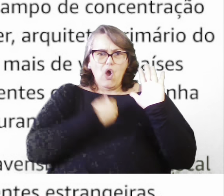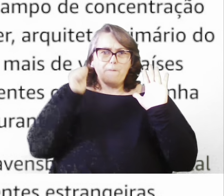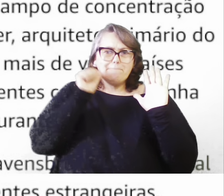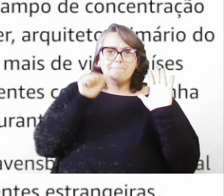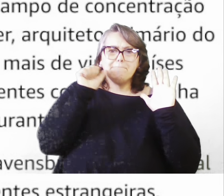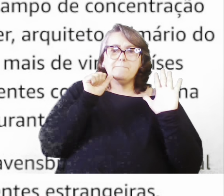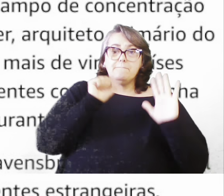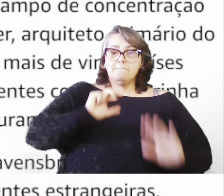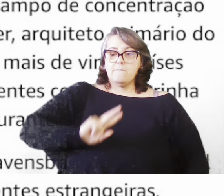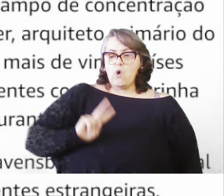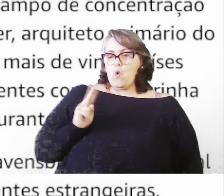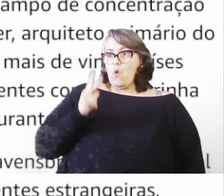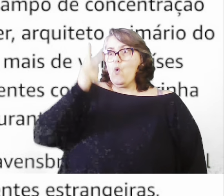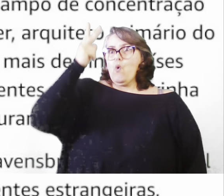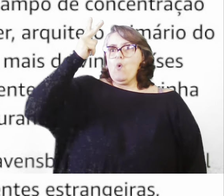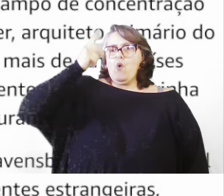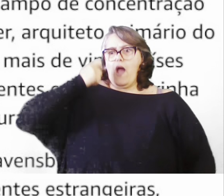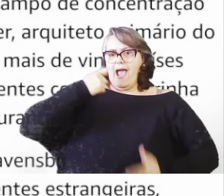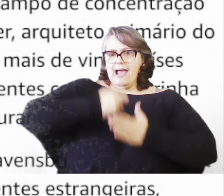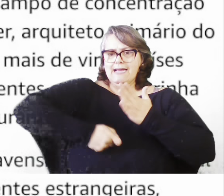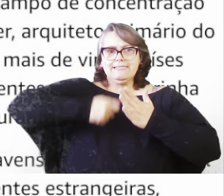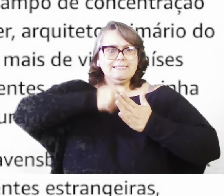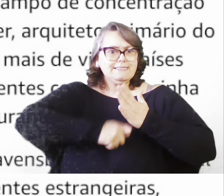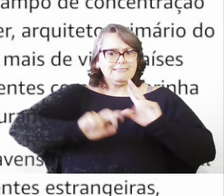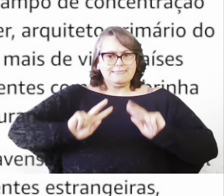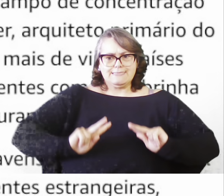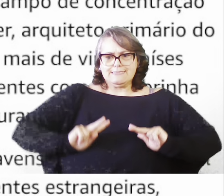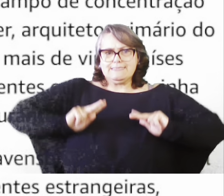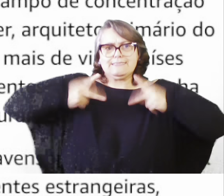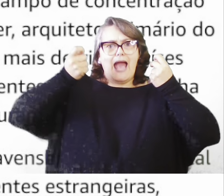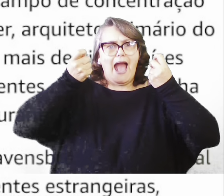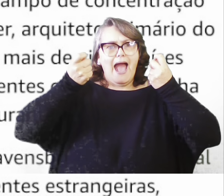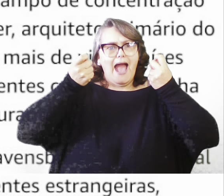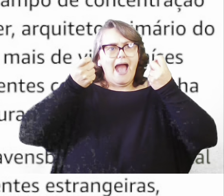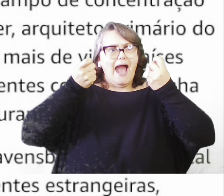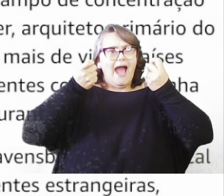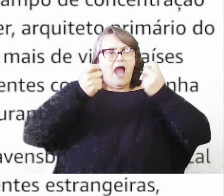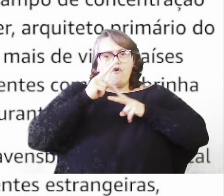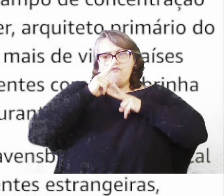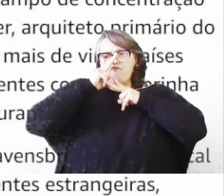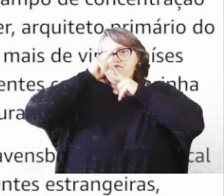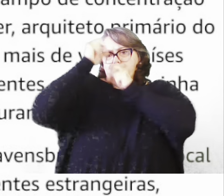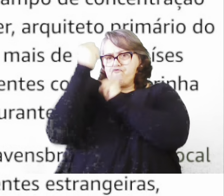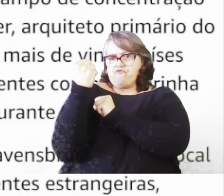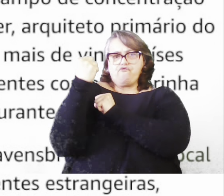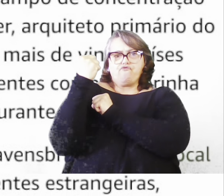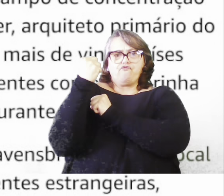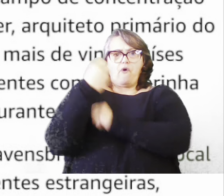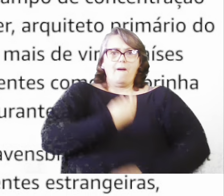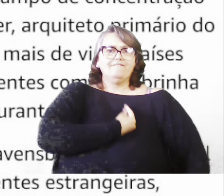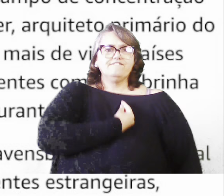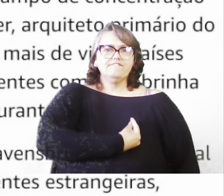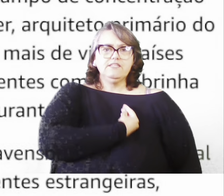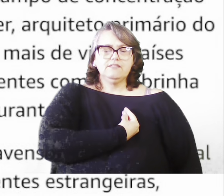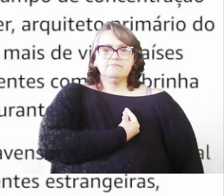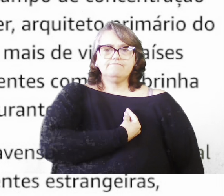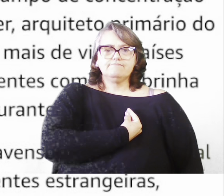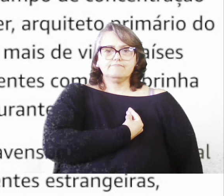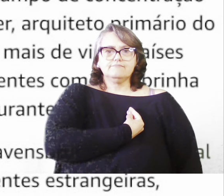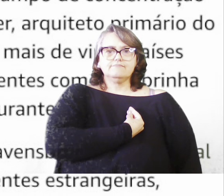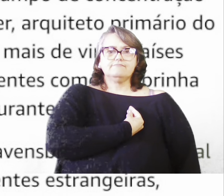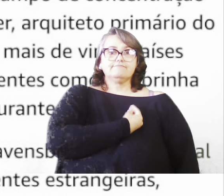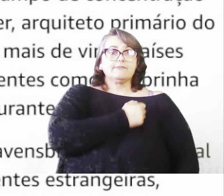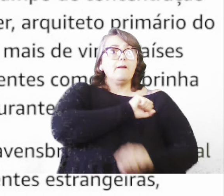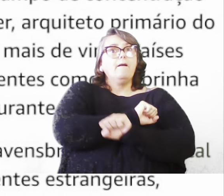uma sobrevivente chamou de heroísmo, tenacidade sobre-humana e excepcional força de vontade de